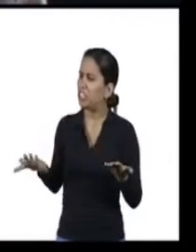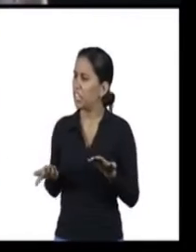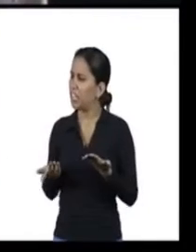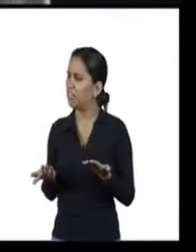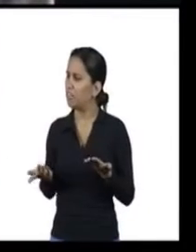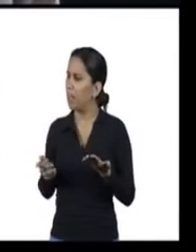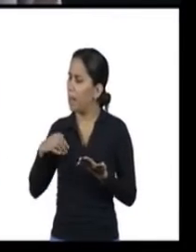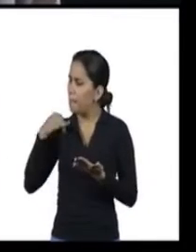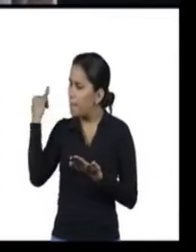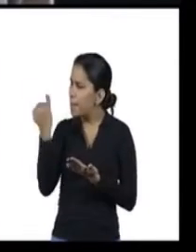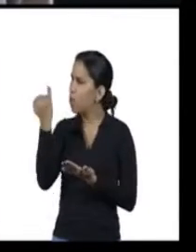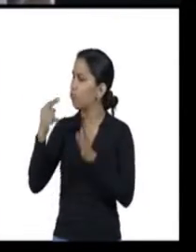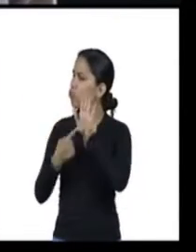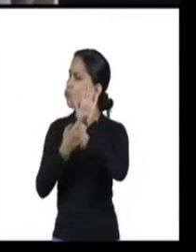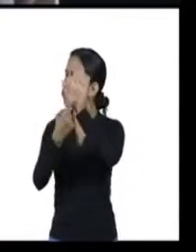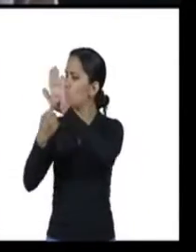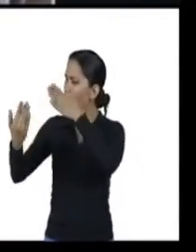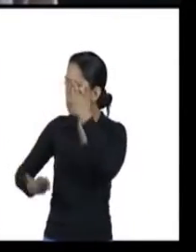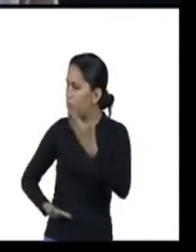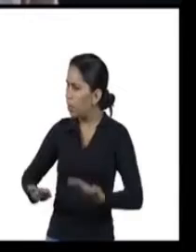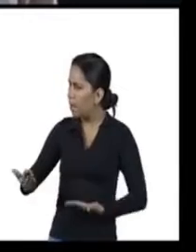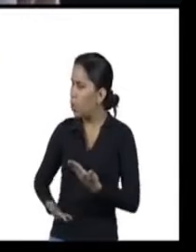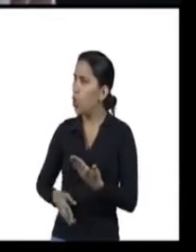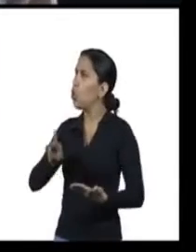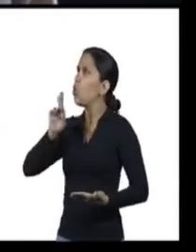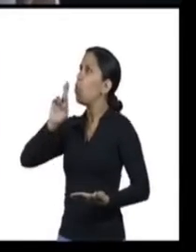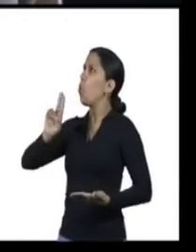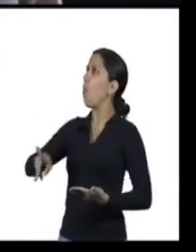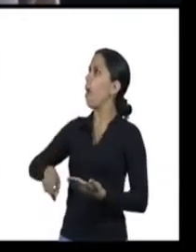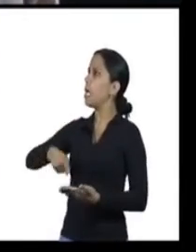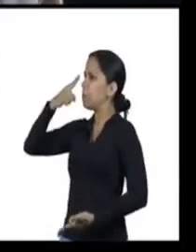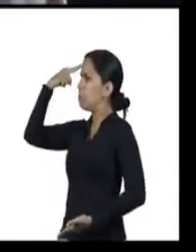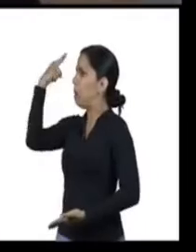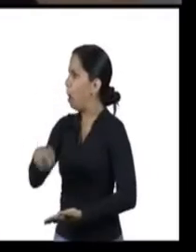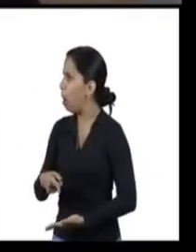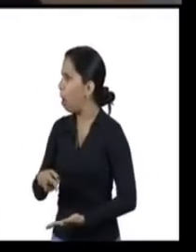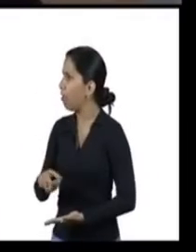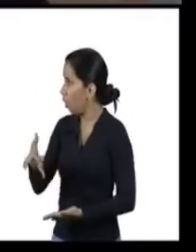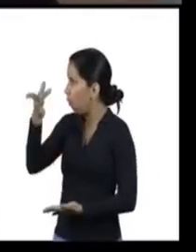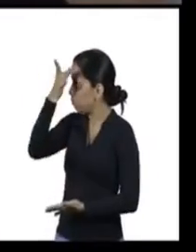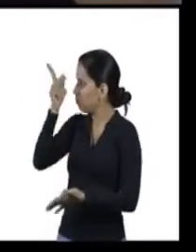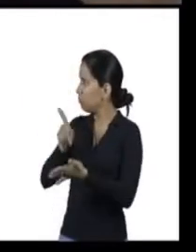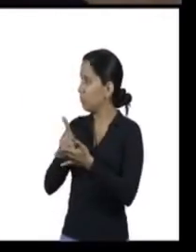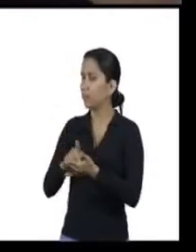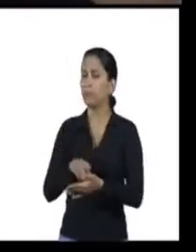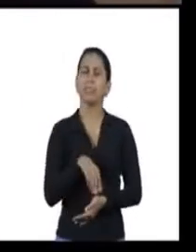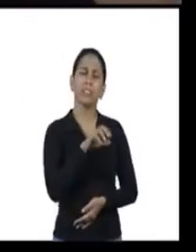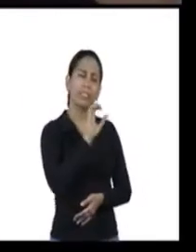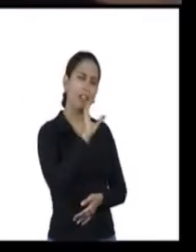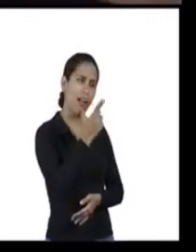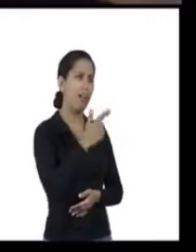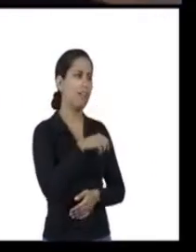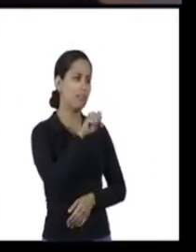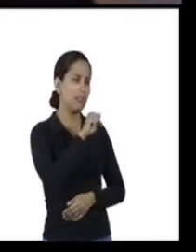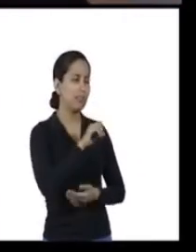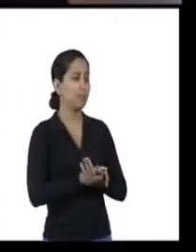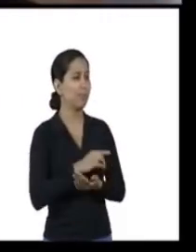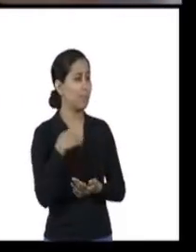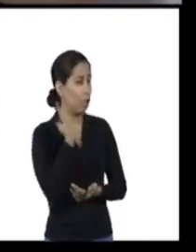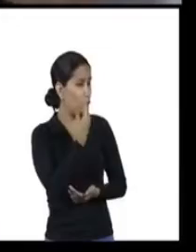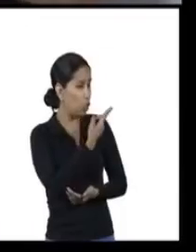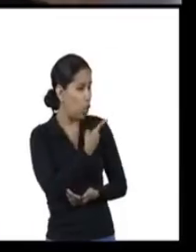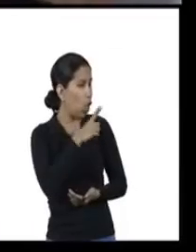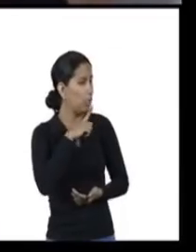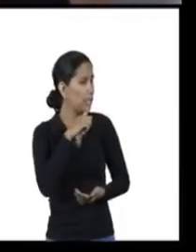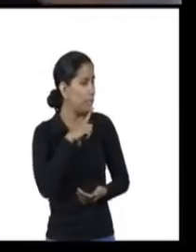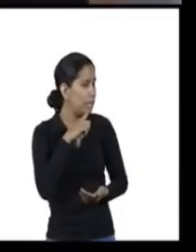que a ergonomia é importante e que não é uma ordem, é uma conscientização de fato. Com certeza. A gente tem uma tendência a ser